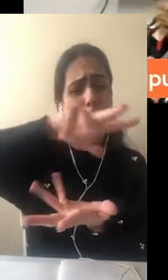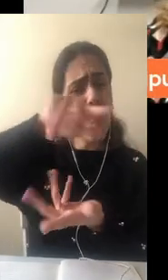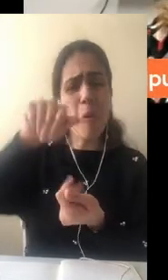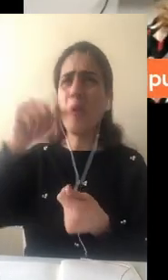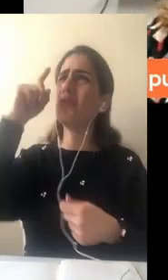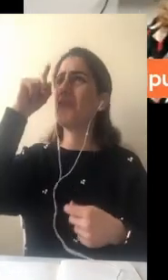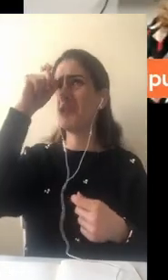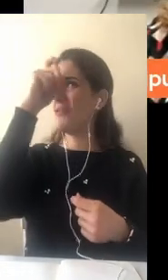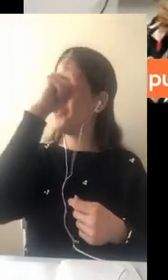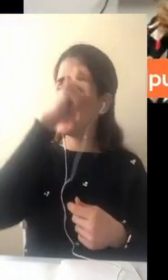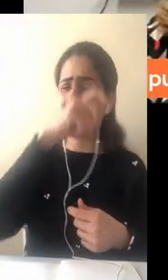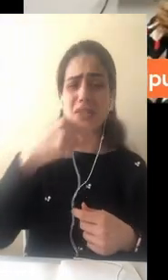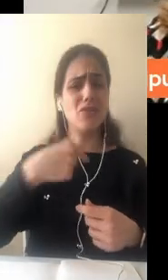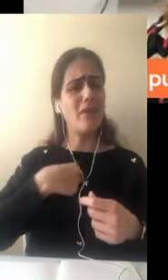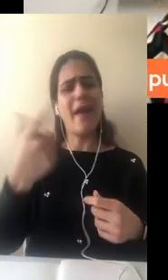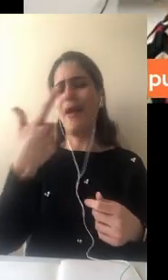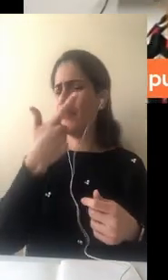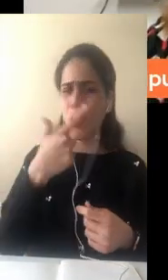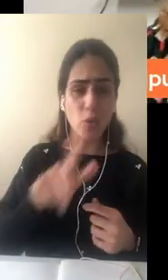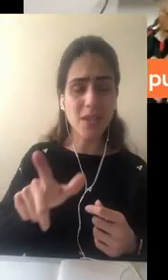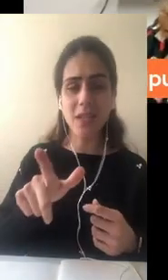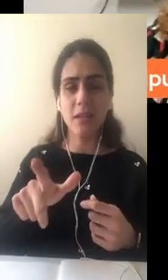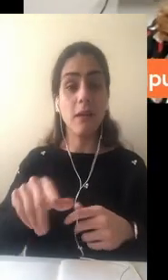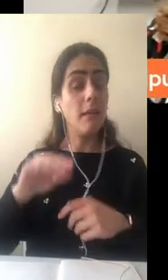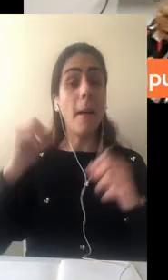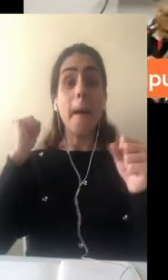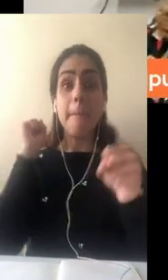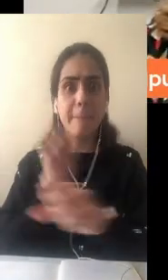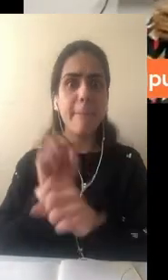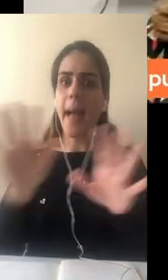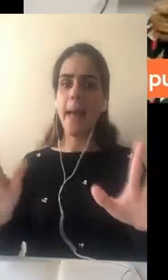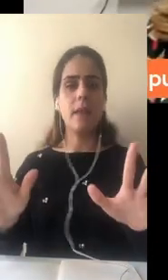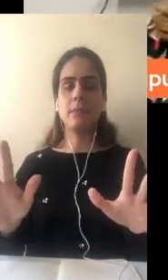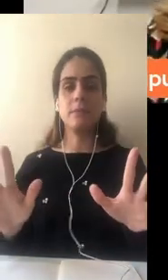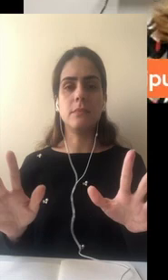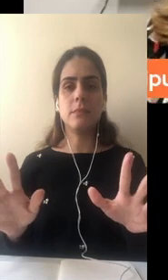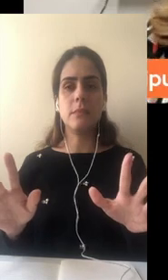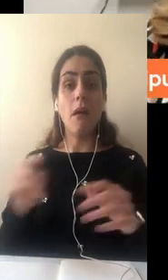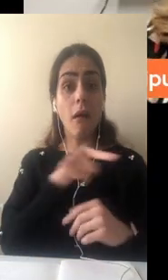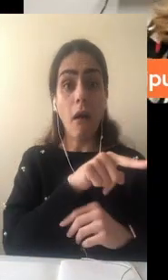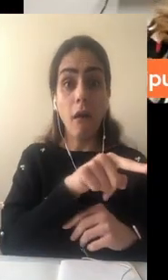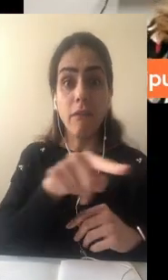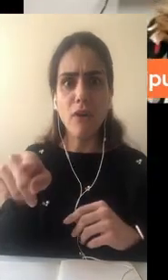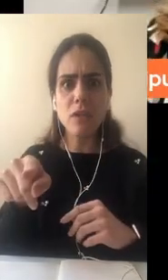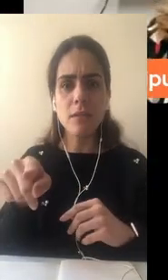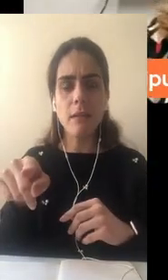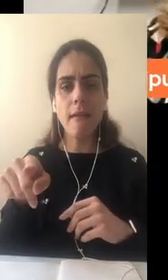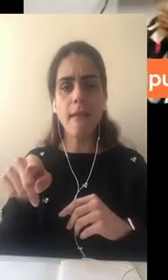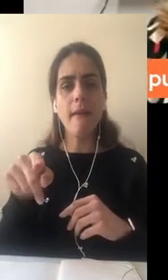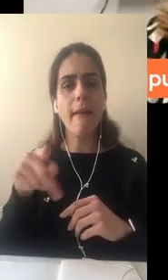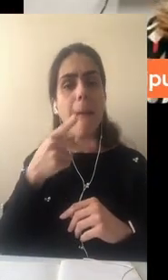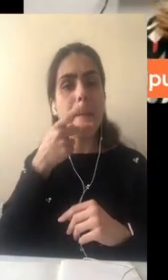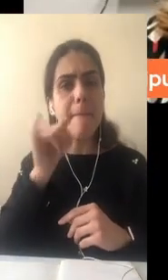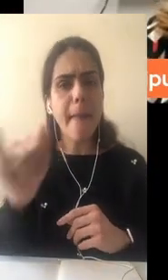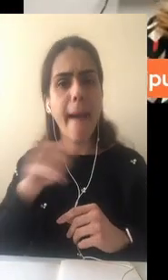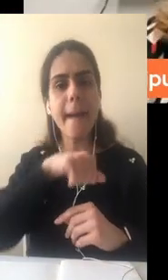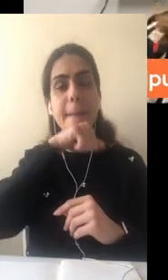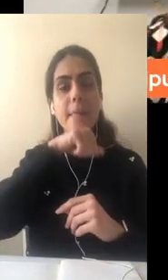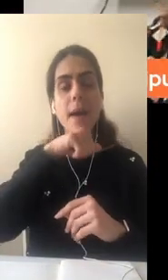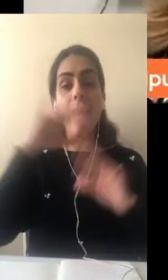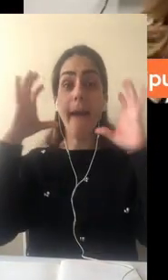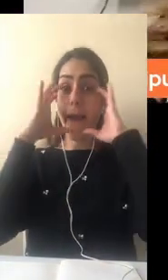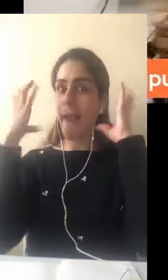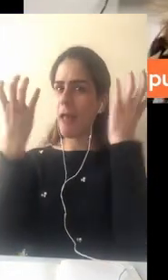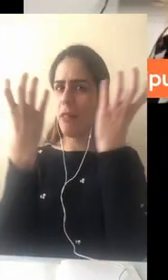mundo é difícil. Eu não vou conseguir. É muito. Você, pai e mãe, olha para aquela festa do Halloween,